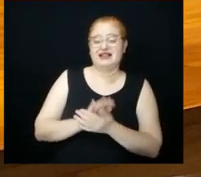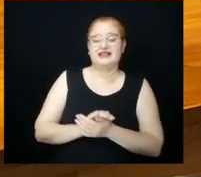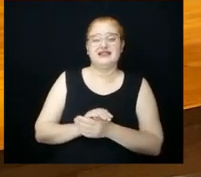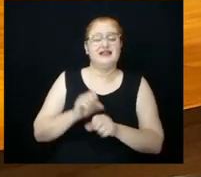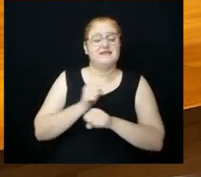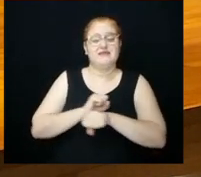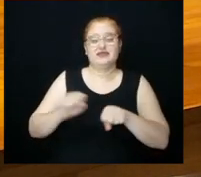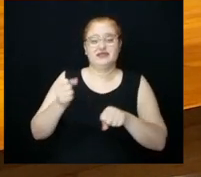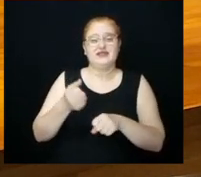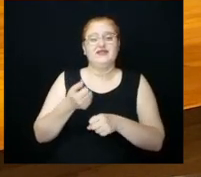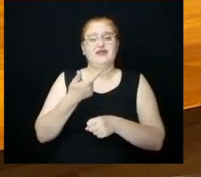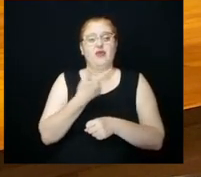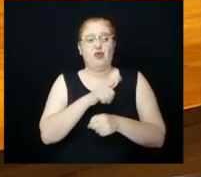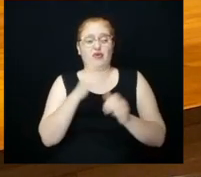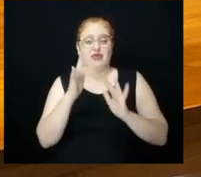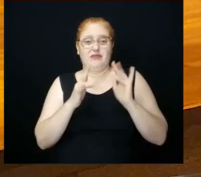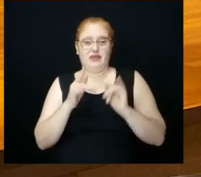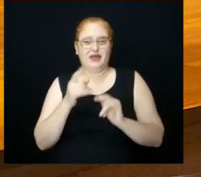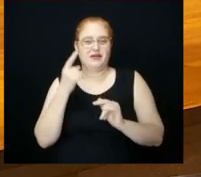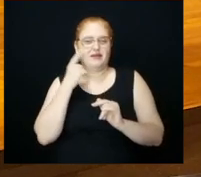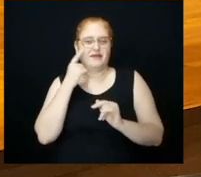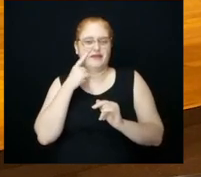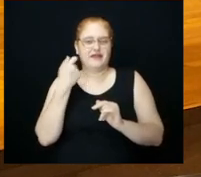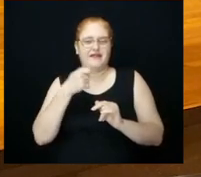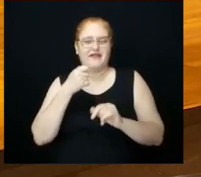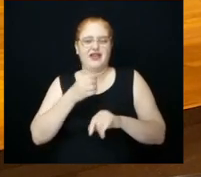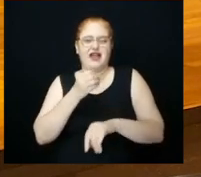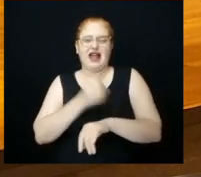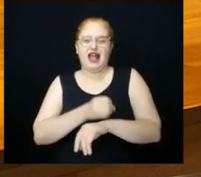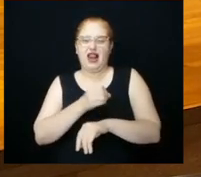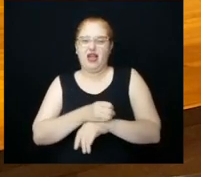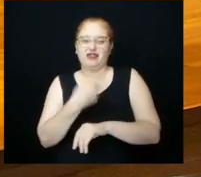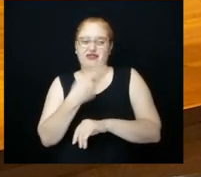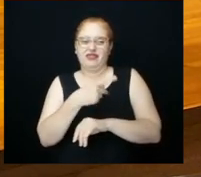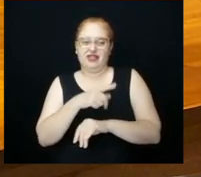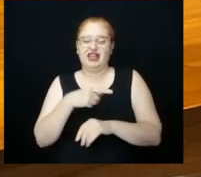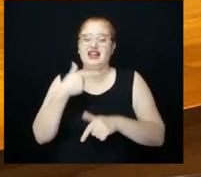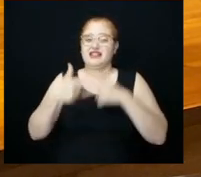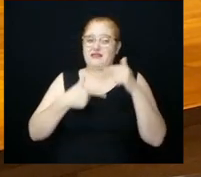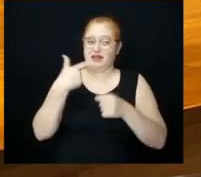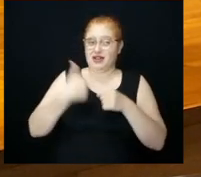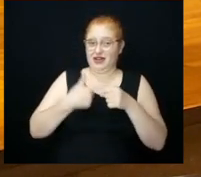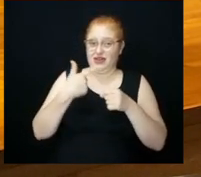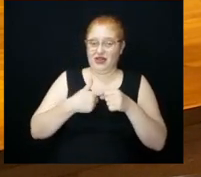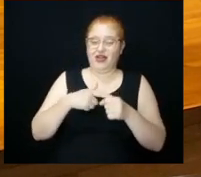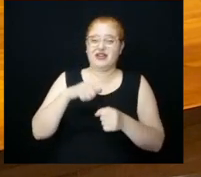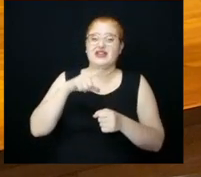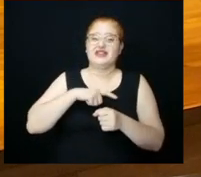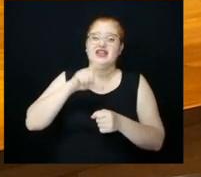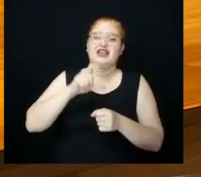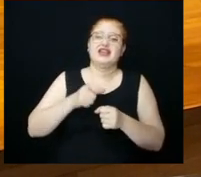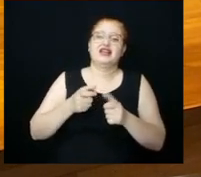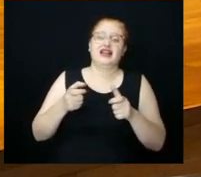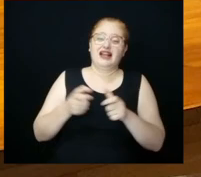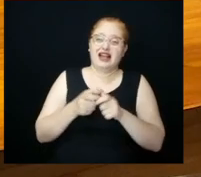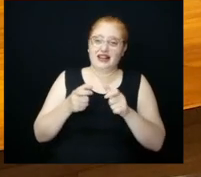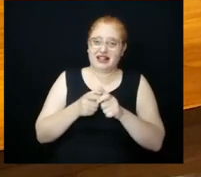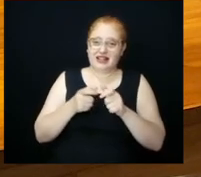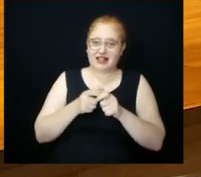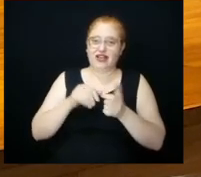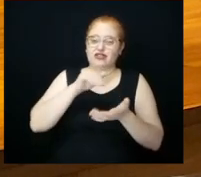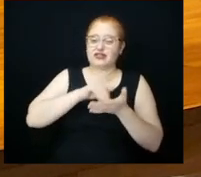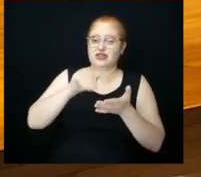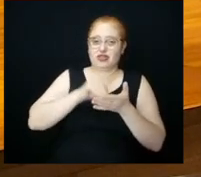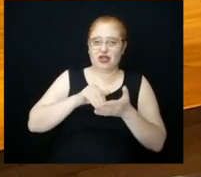impossível. E você devia ter visto o relógio dele. Trabalha com petróleo. O cartão tem o telefone de escritórios da Nigéria e